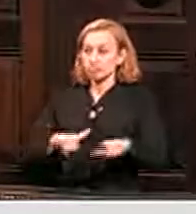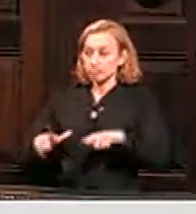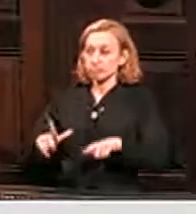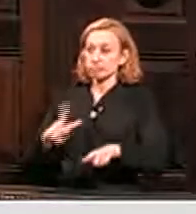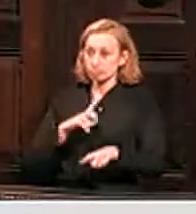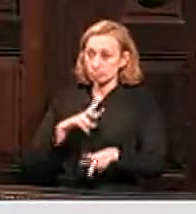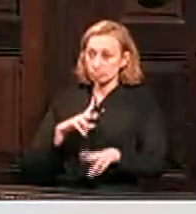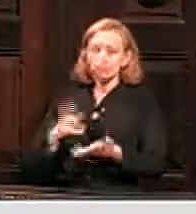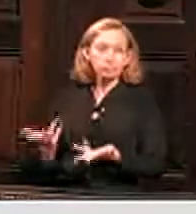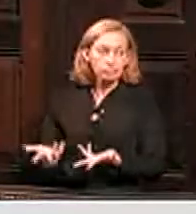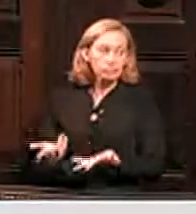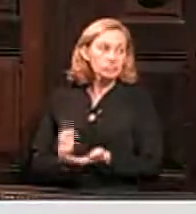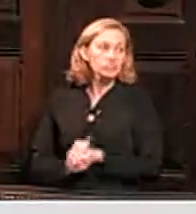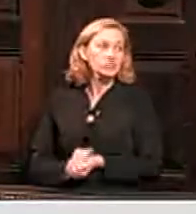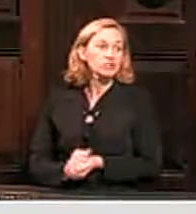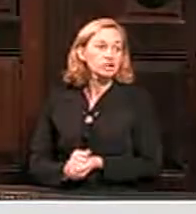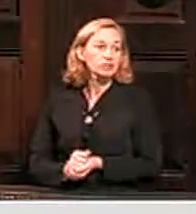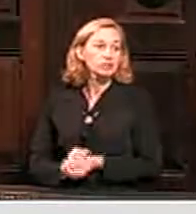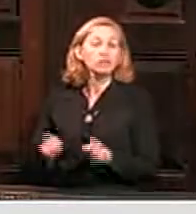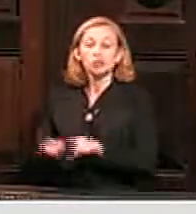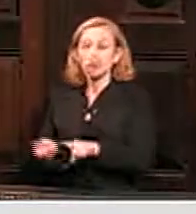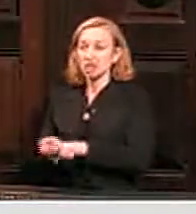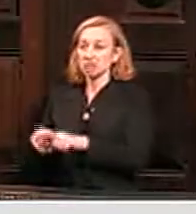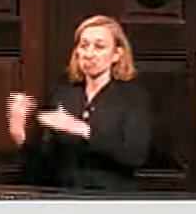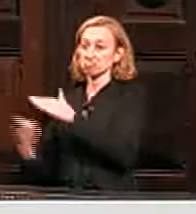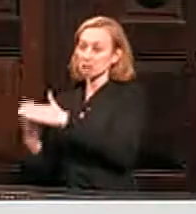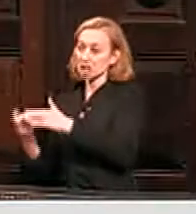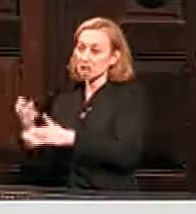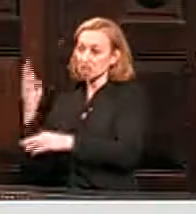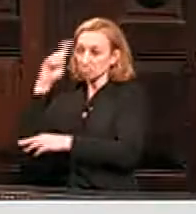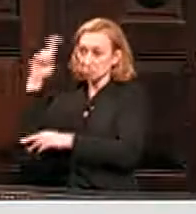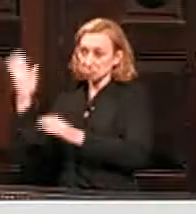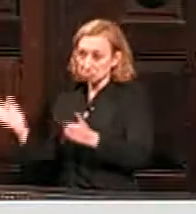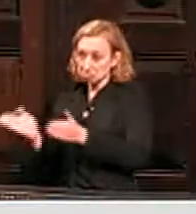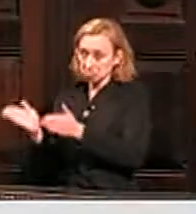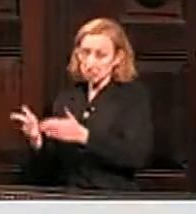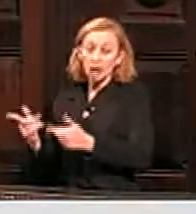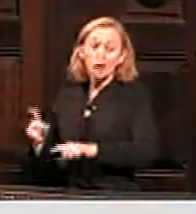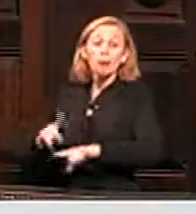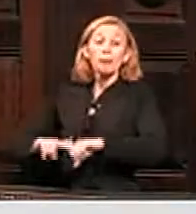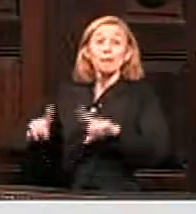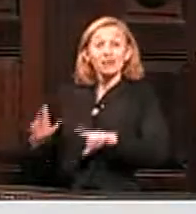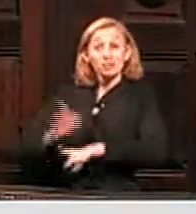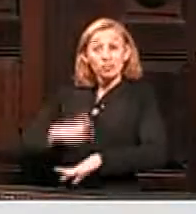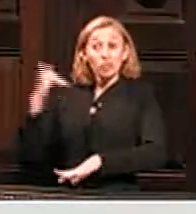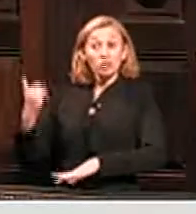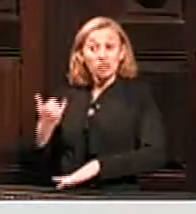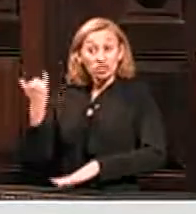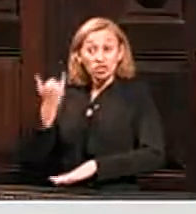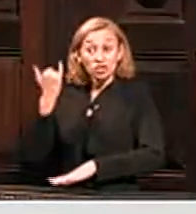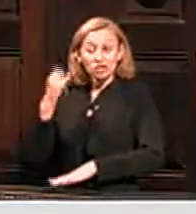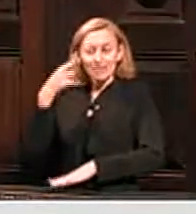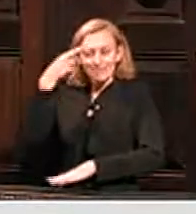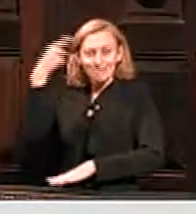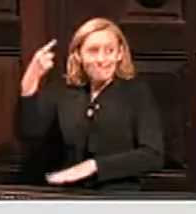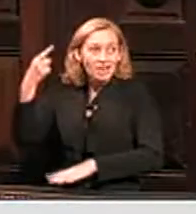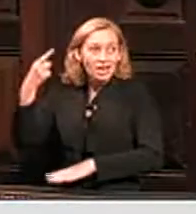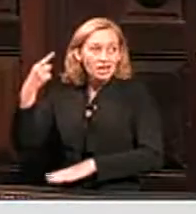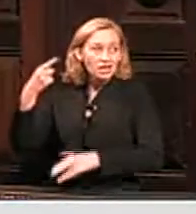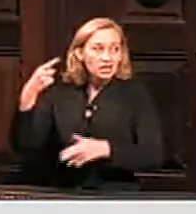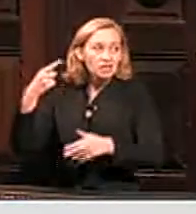produzindo também parcialmente aquilo que se chama de lockout, acho que o mais importante é que essa greve expõe uma